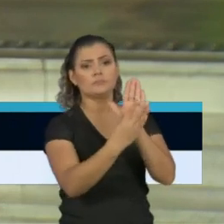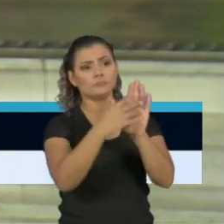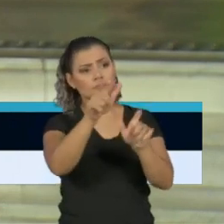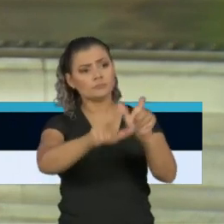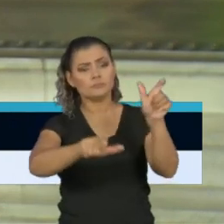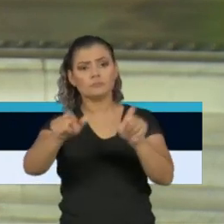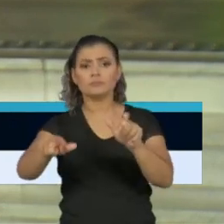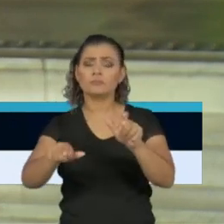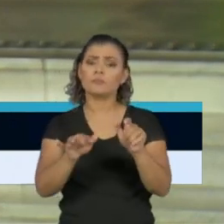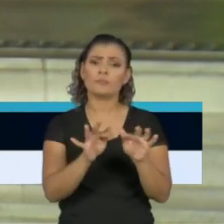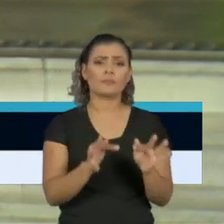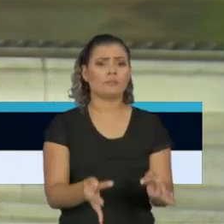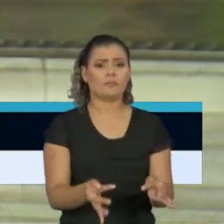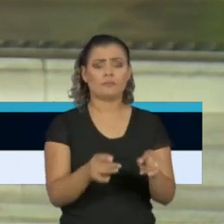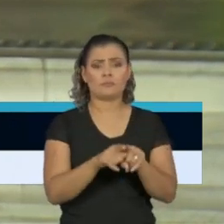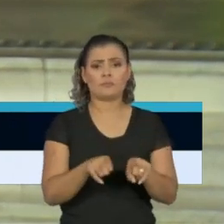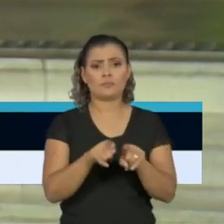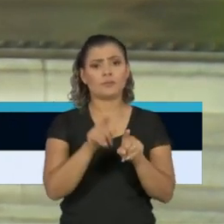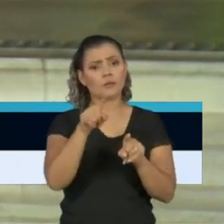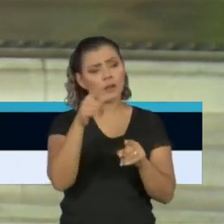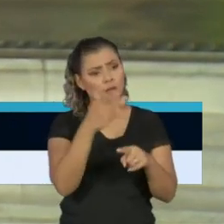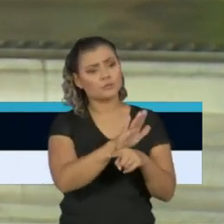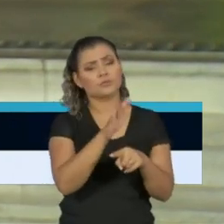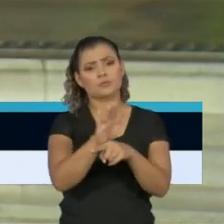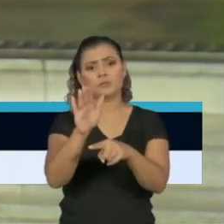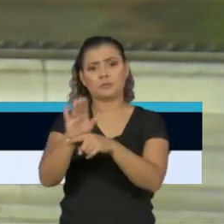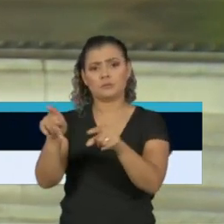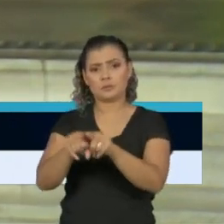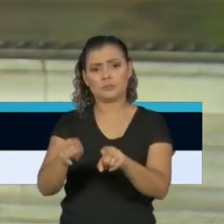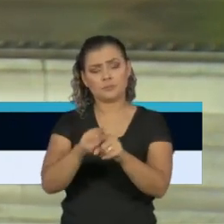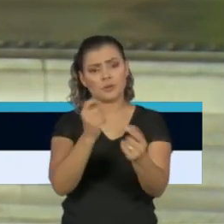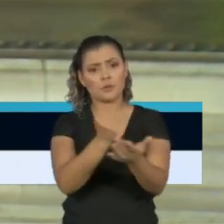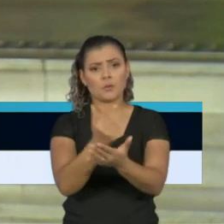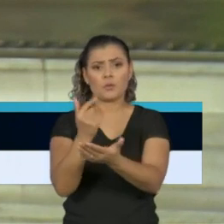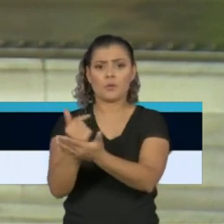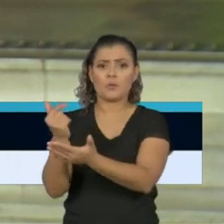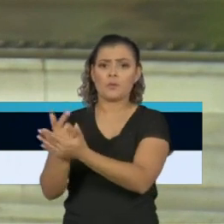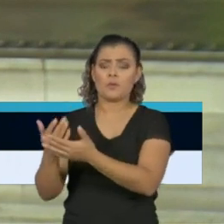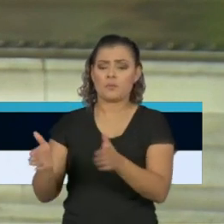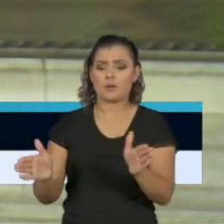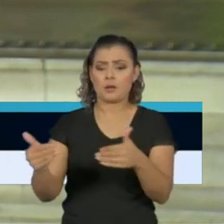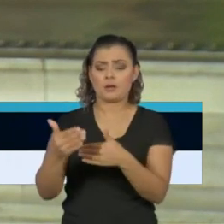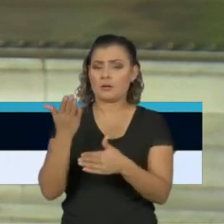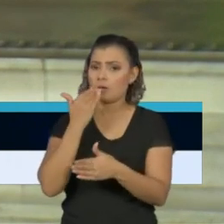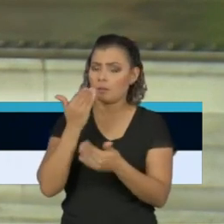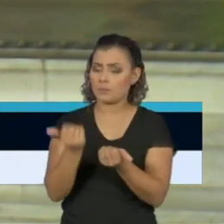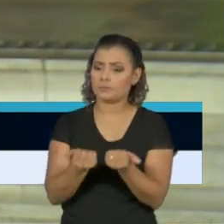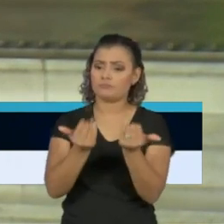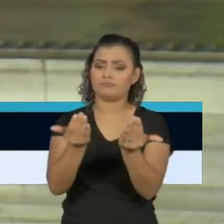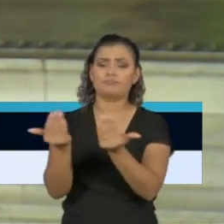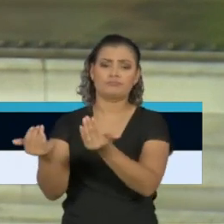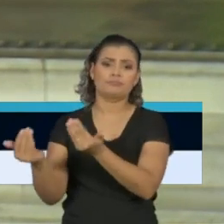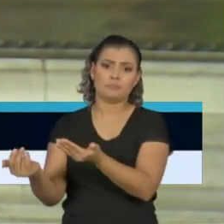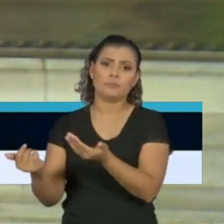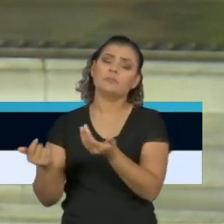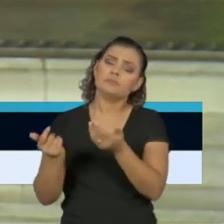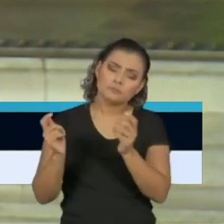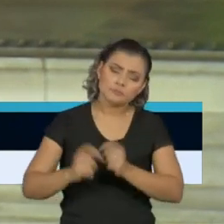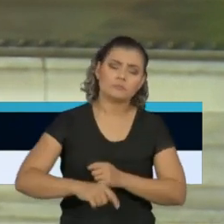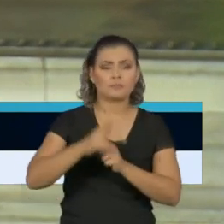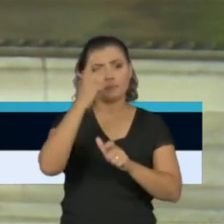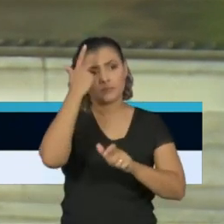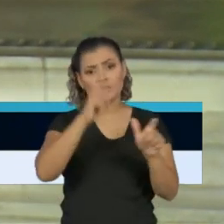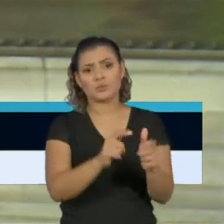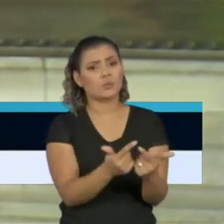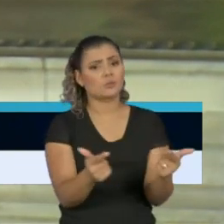ainda que de maneira modesta, também contribuir para a compra da cesta do alimento solidário para oferecer a quem